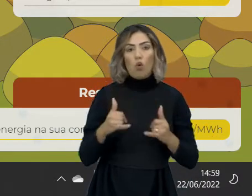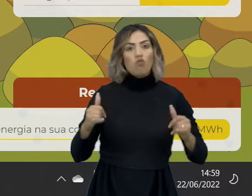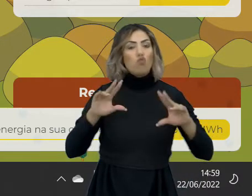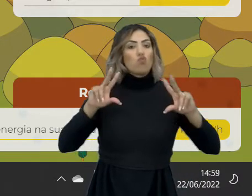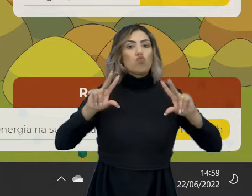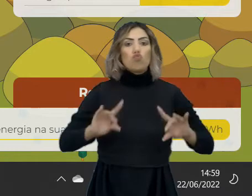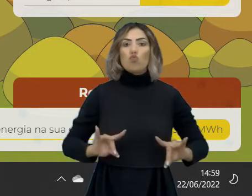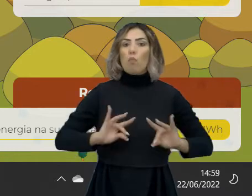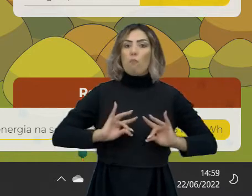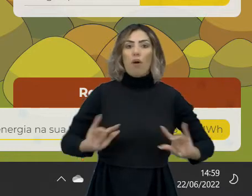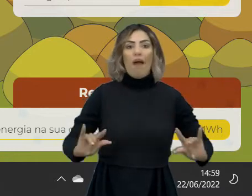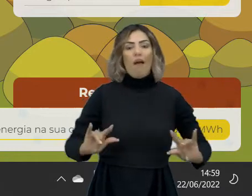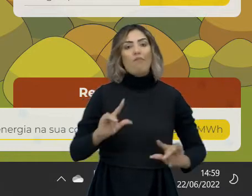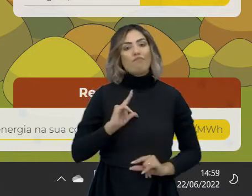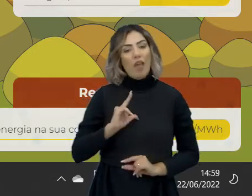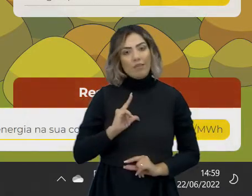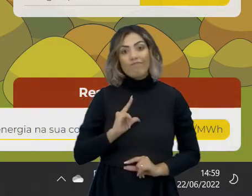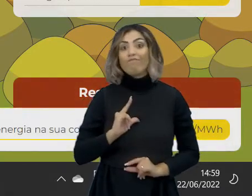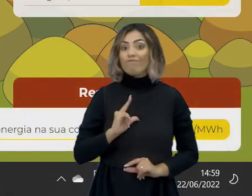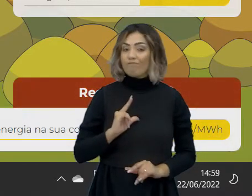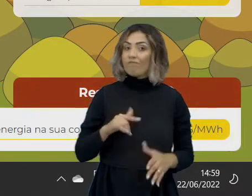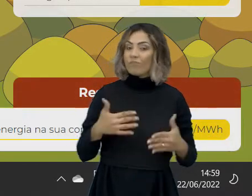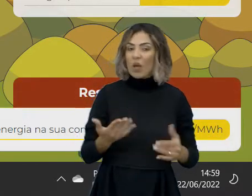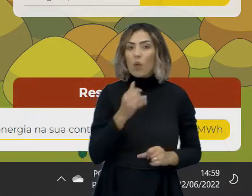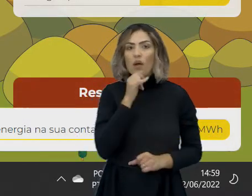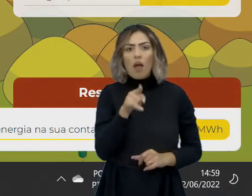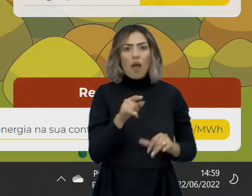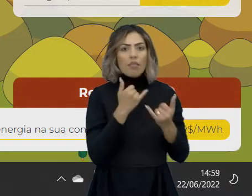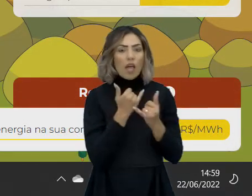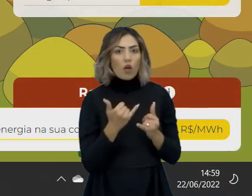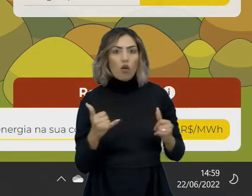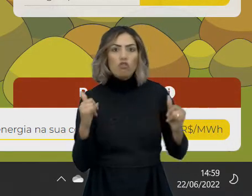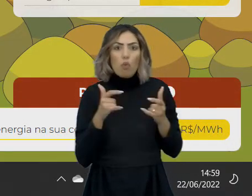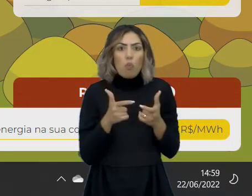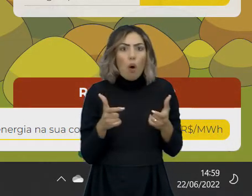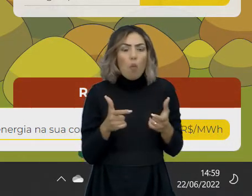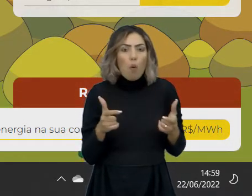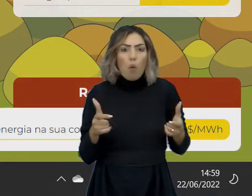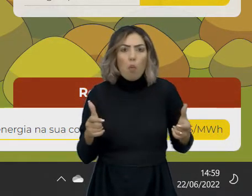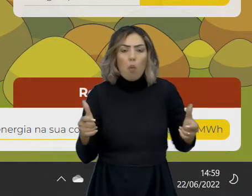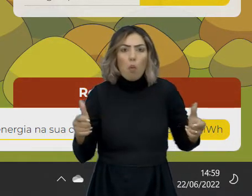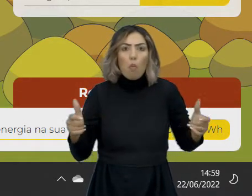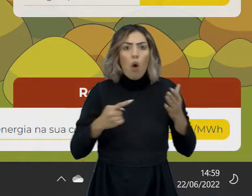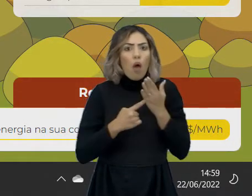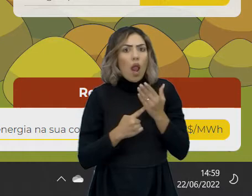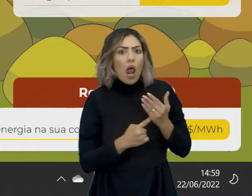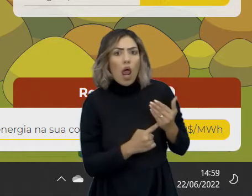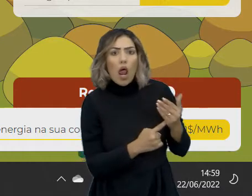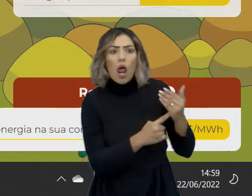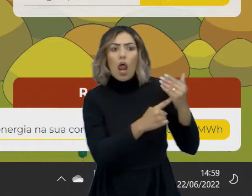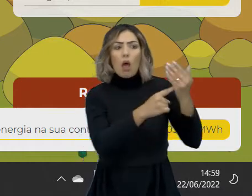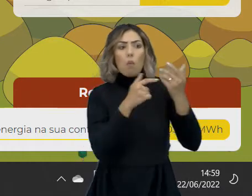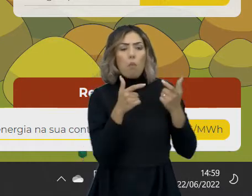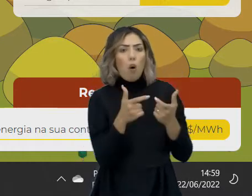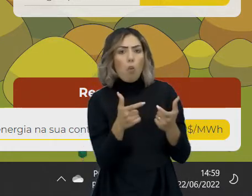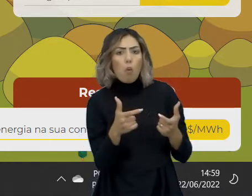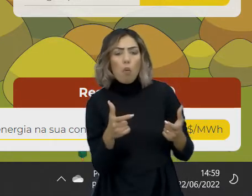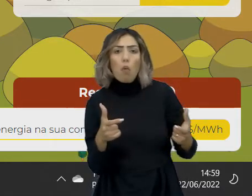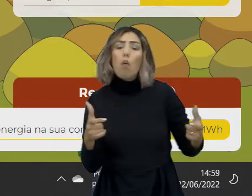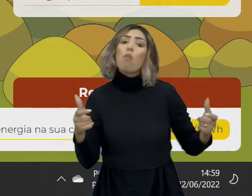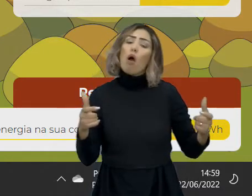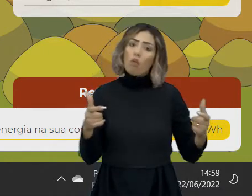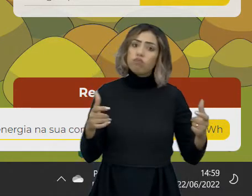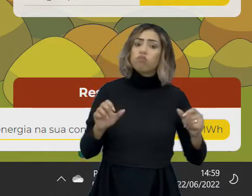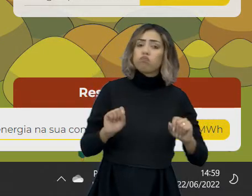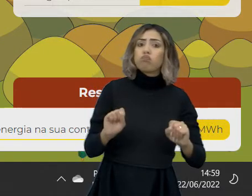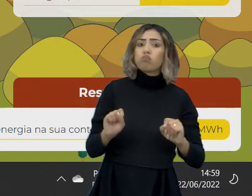que deixa ainda muito mais caro. Quer dizer que se a tecnologia for avançando, né? O gasto em tecnologia... pode ser que eles consigam fazer com que fique